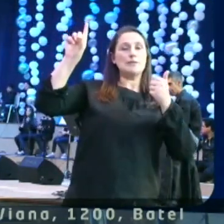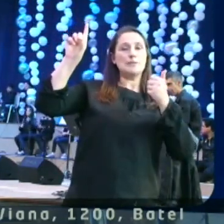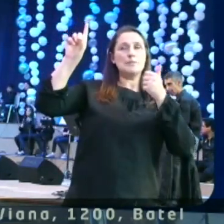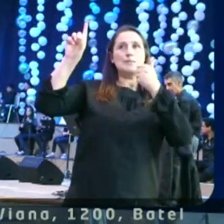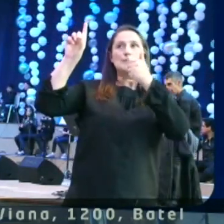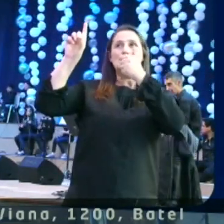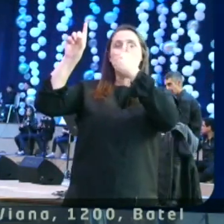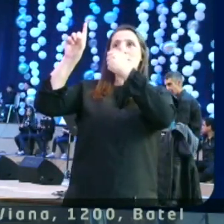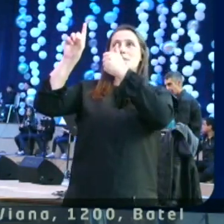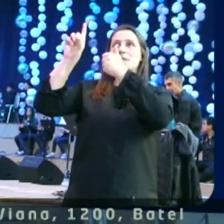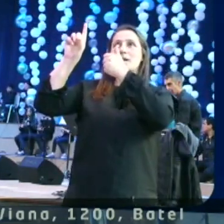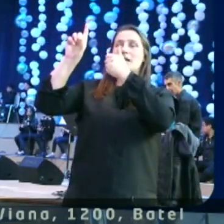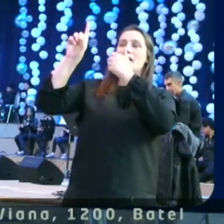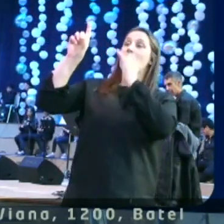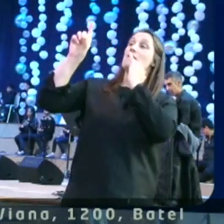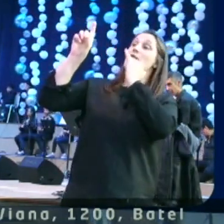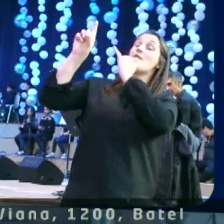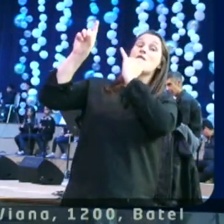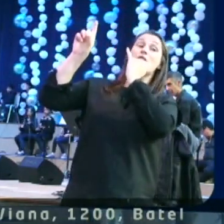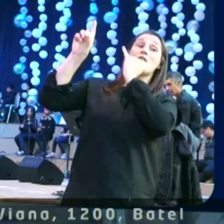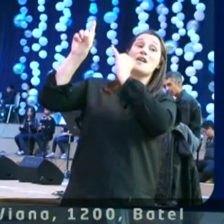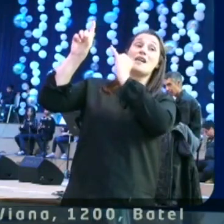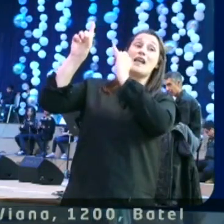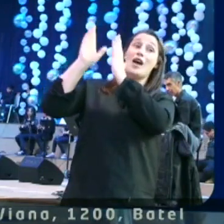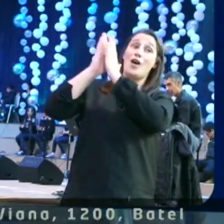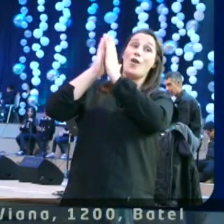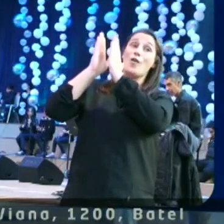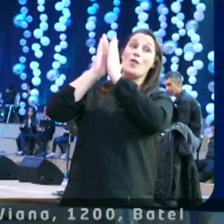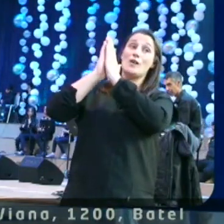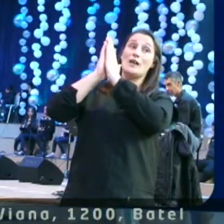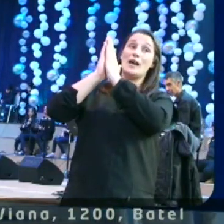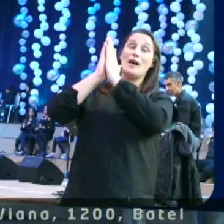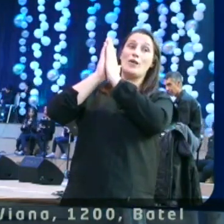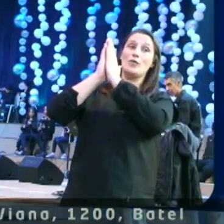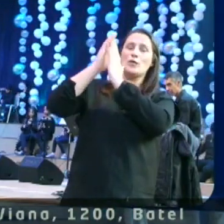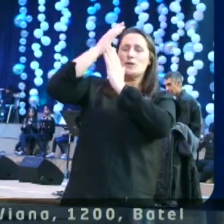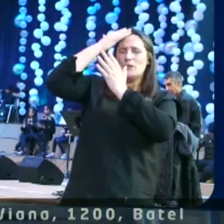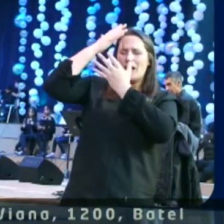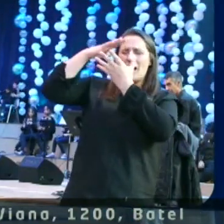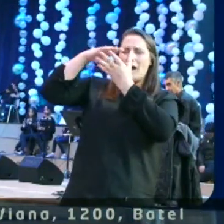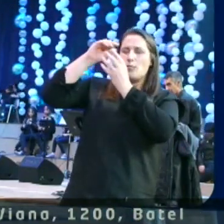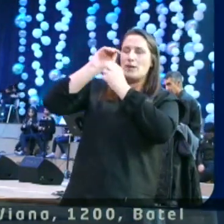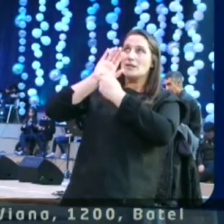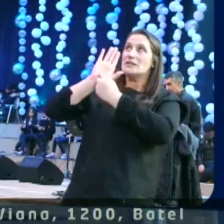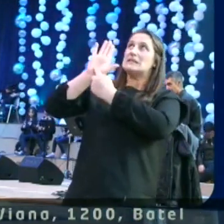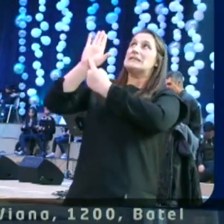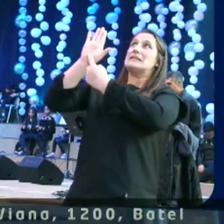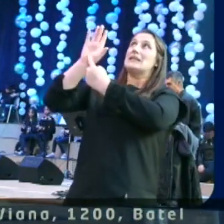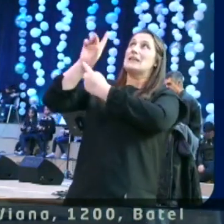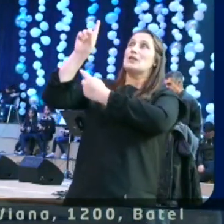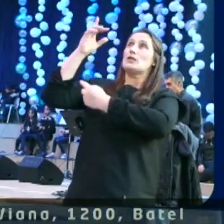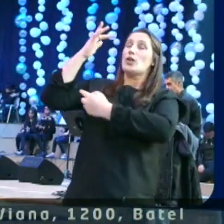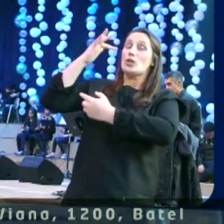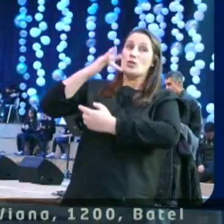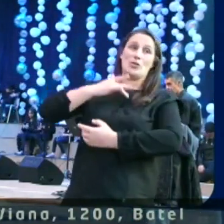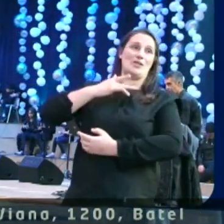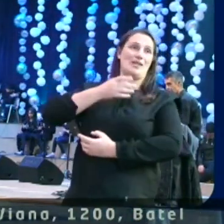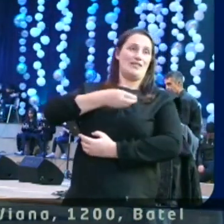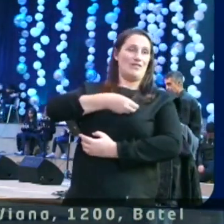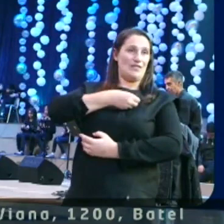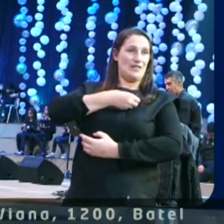vai falar com Ele, vai orar, ou vai abrir a porta da nossa alma para que Ele possa tocar a nossa